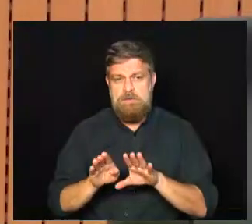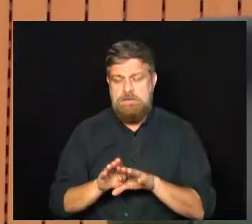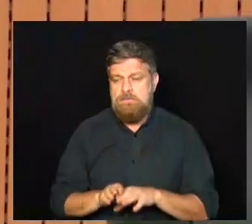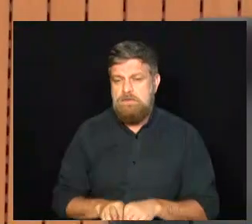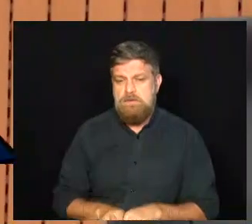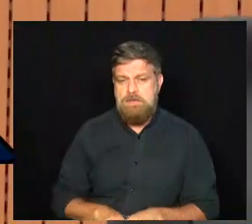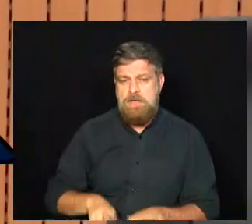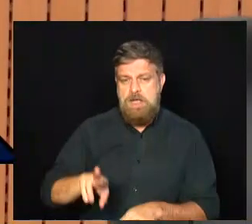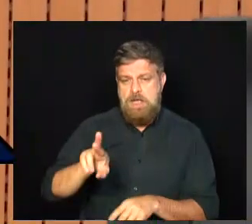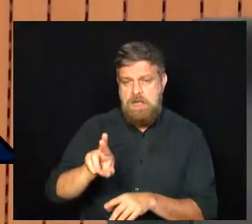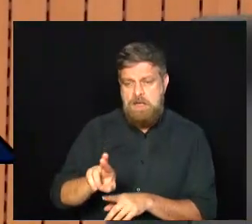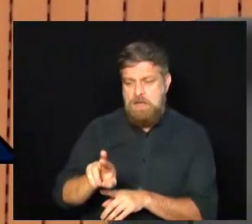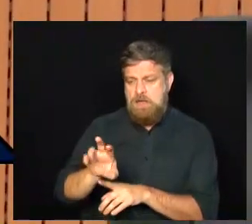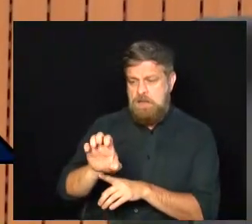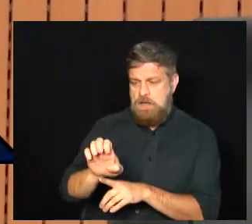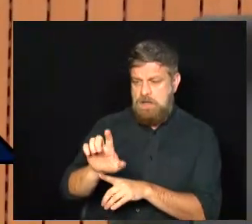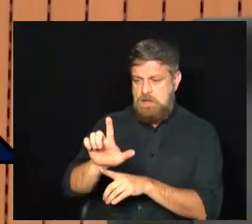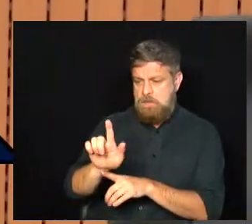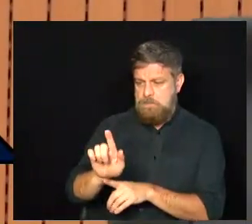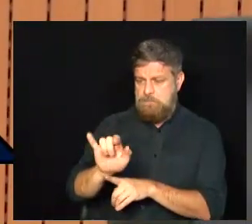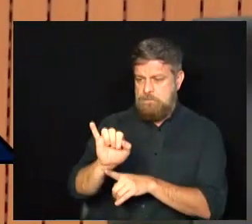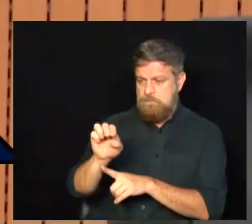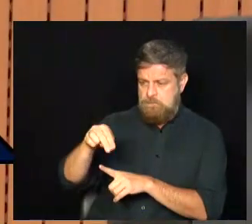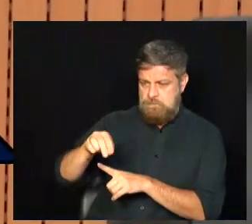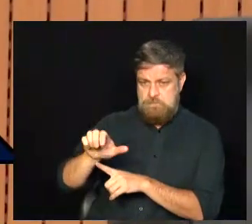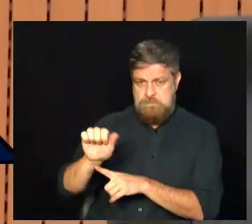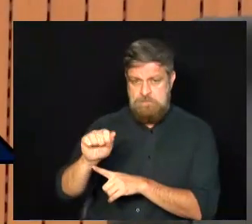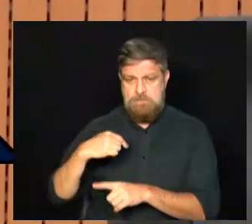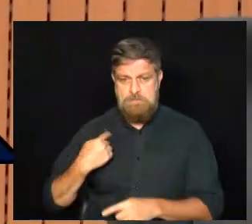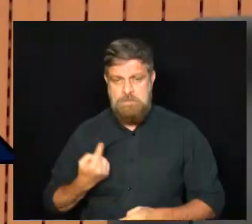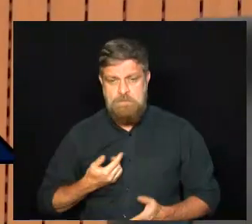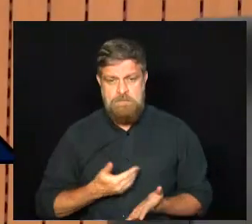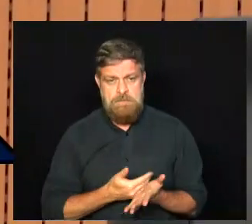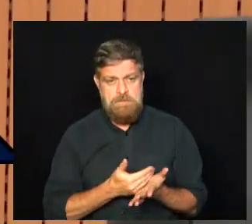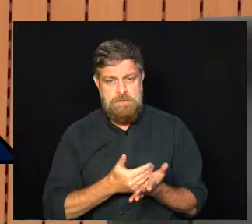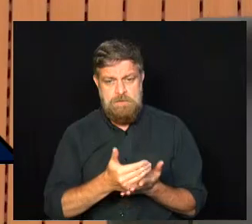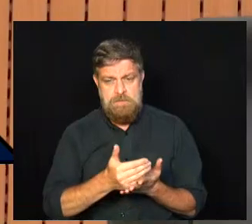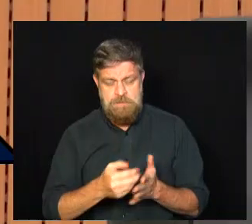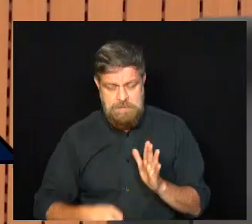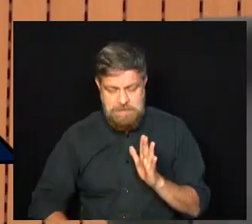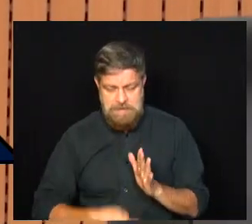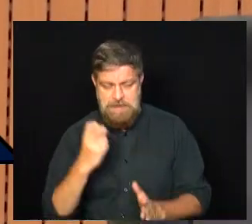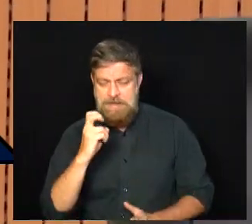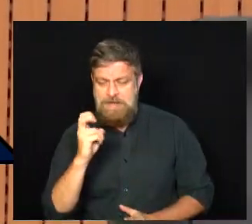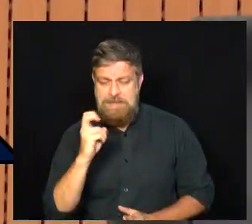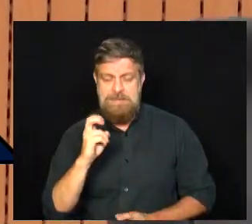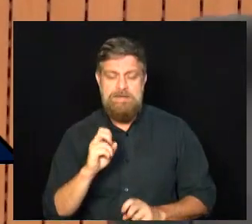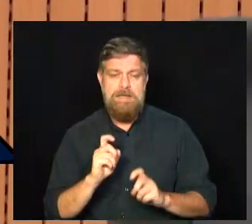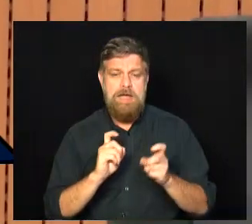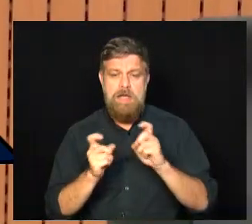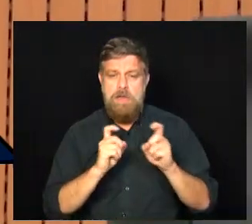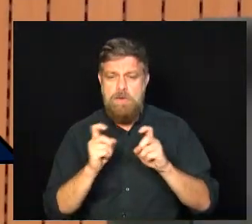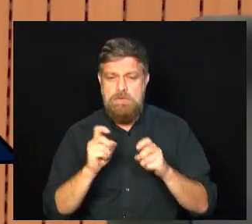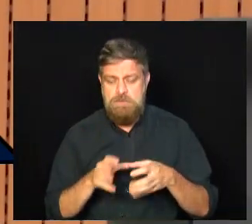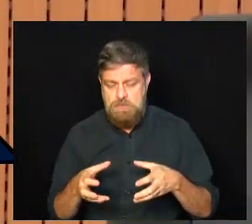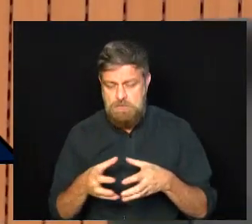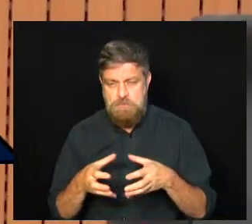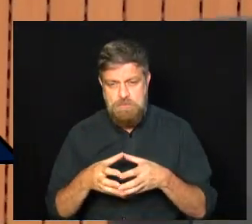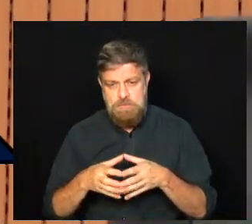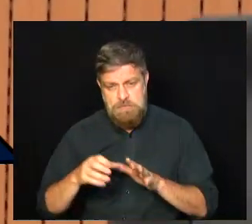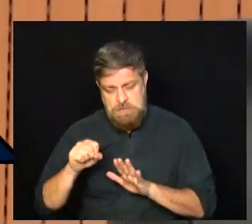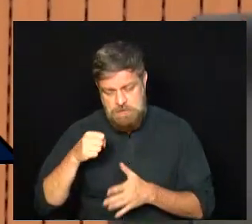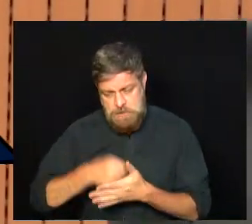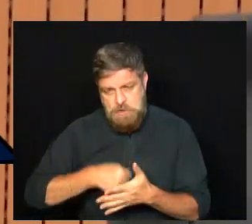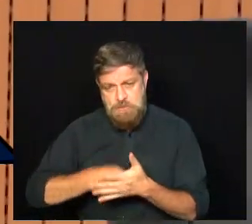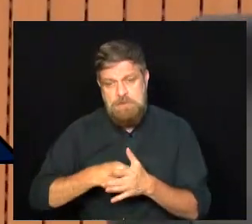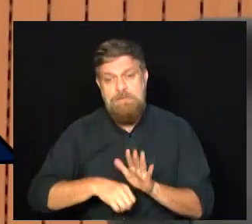Márcia, nossa convidada. Nós damos início à quinta reunião ordinária da Comissão de Defesa dos Direitos da Criança,